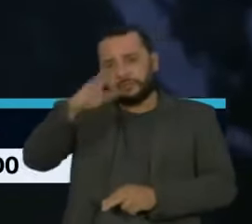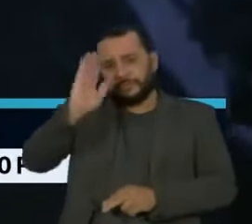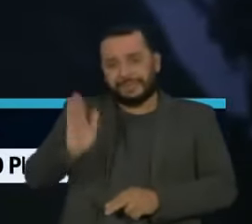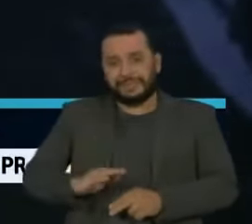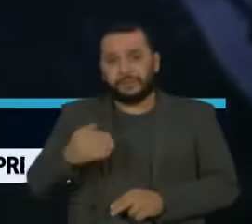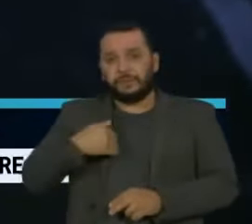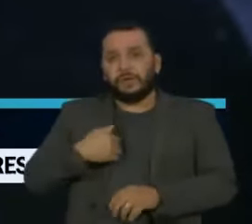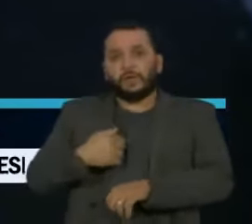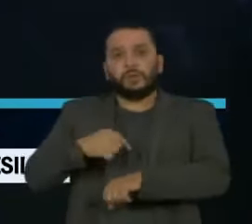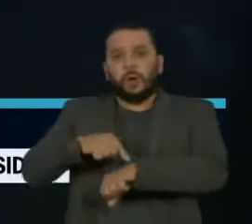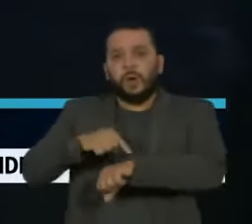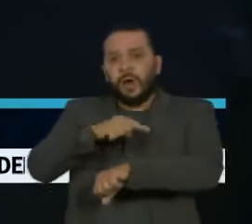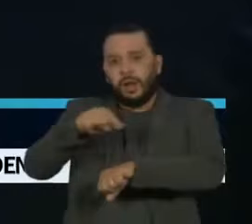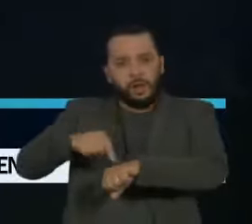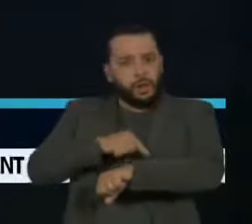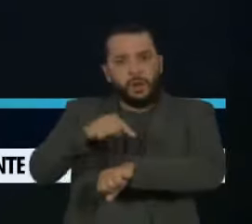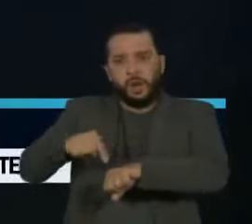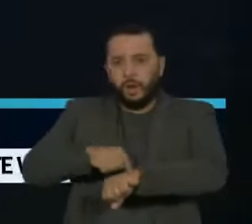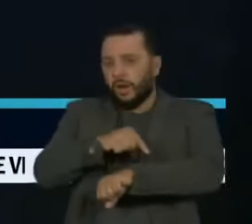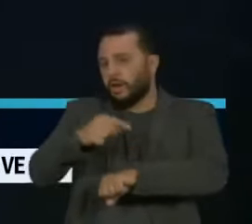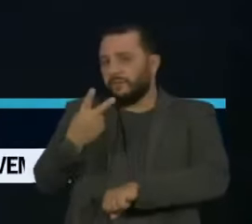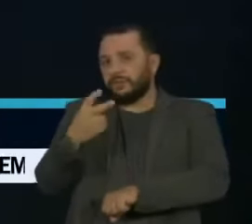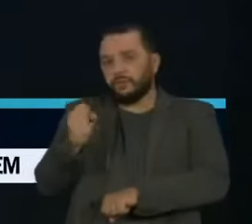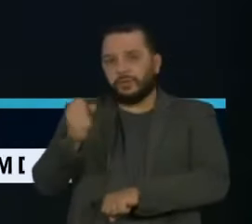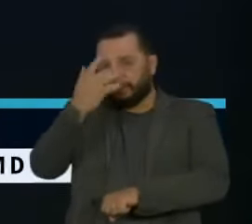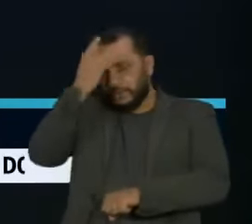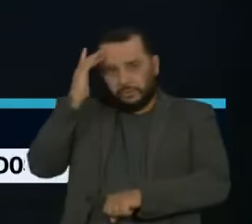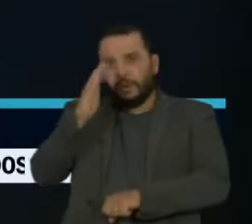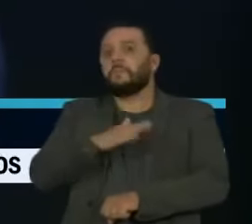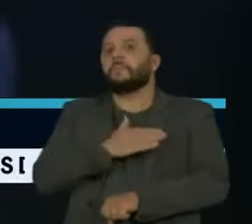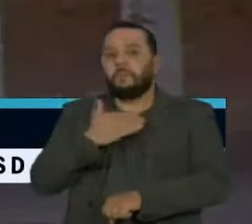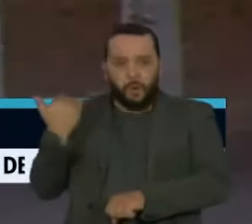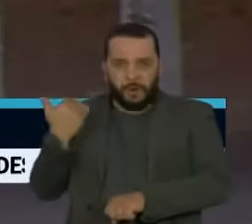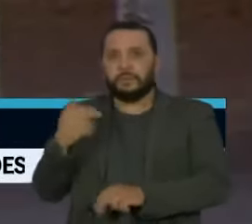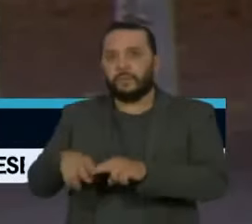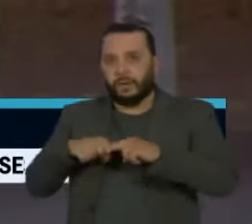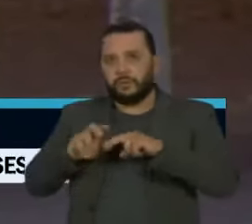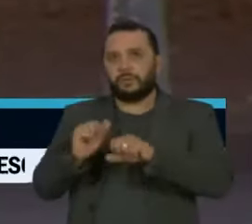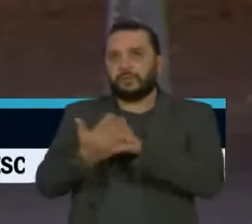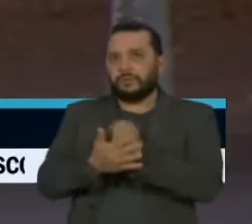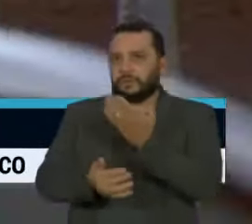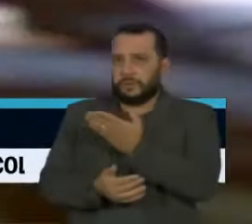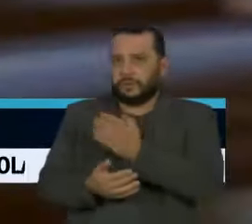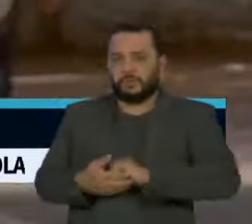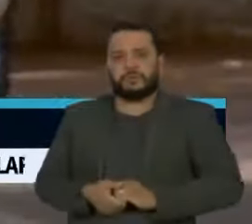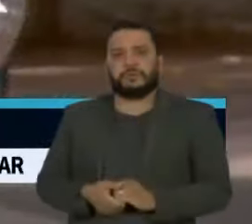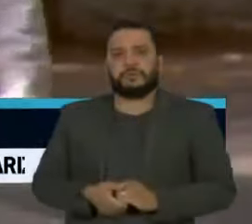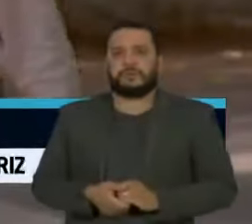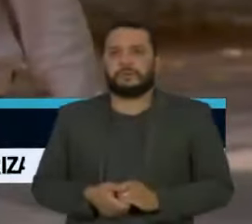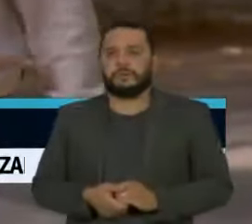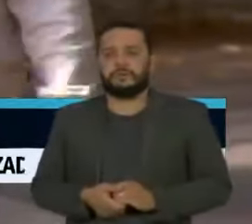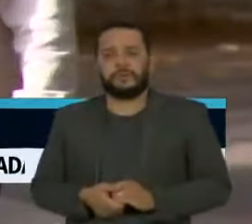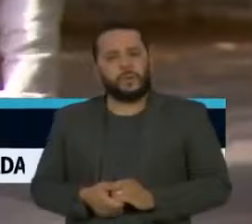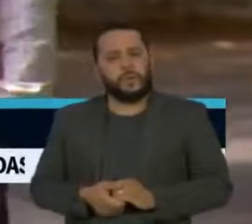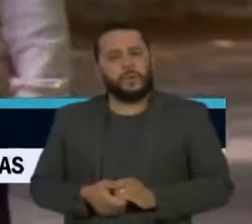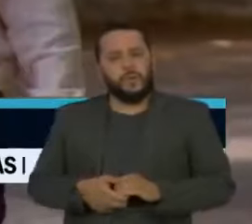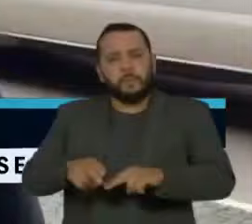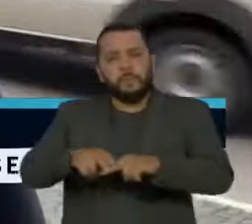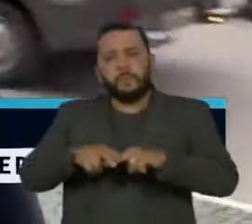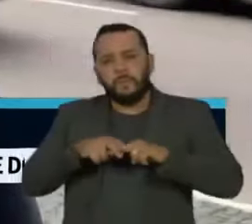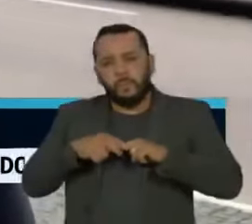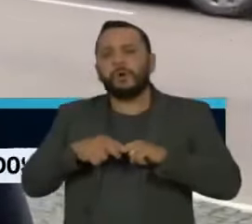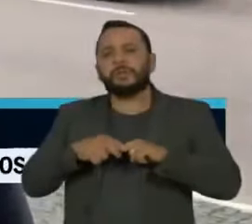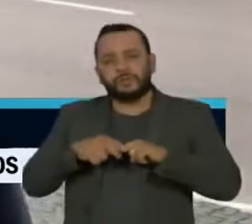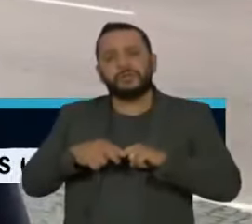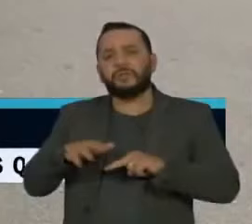cada hora, 28 pessoas morrem em decorrência do novo coronavírus. Qual é a maior causa de morte no Brasil?